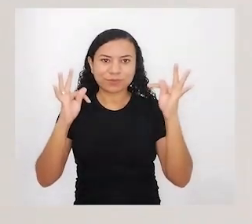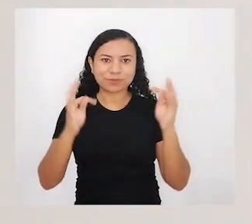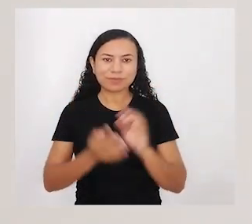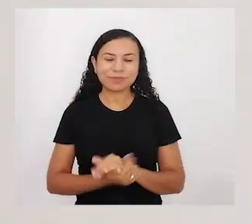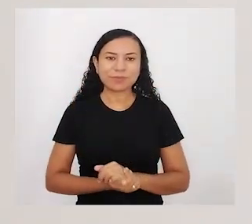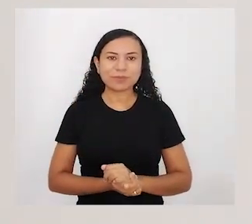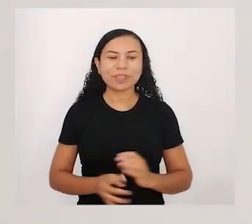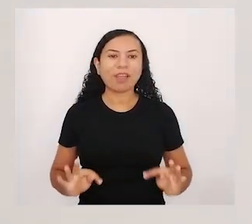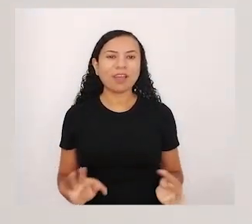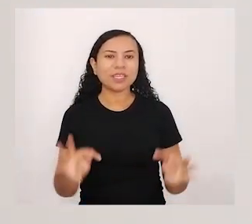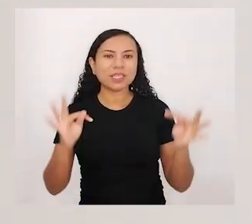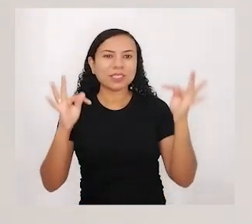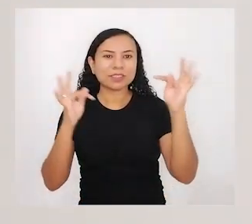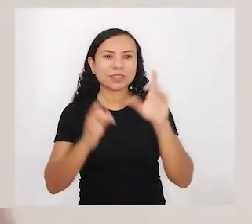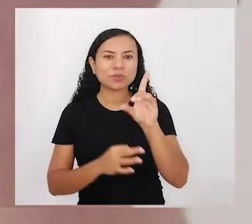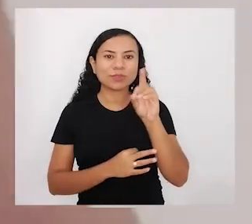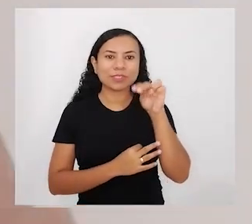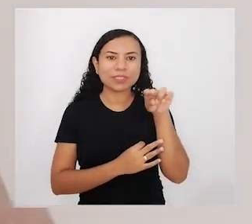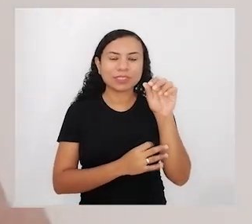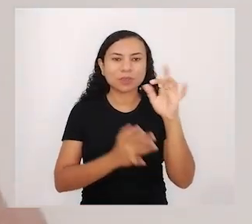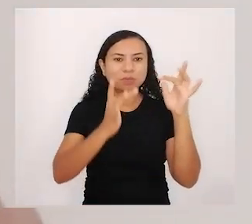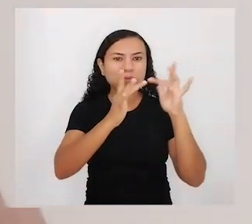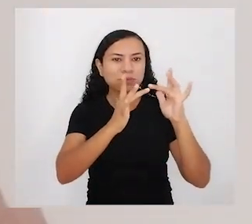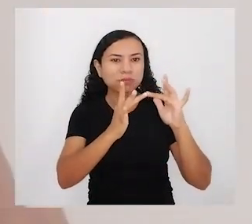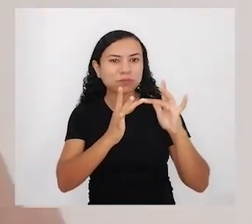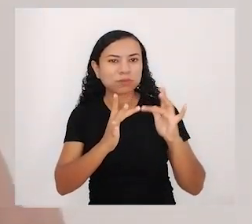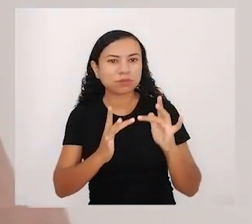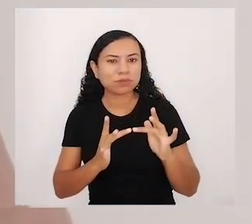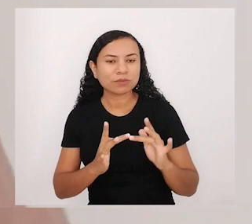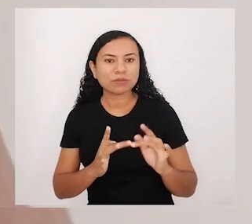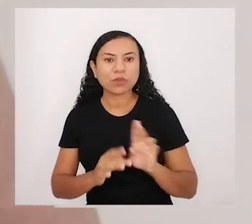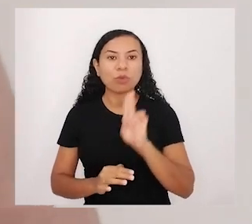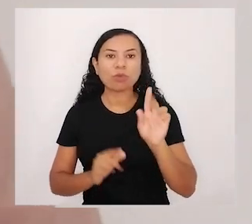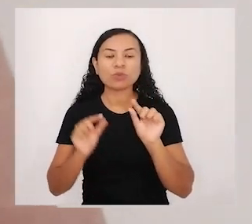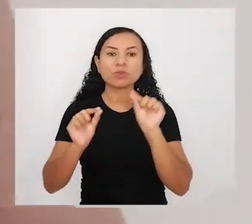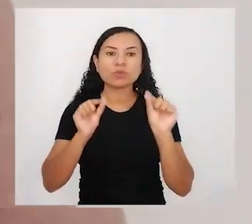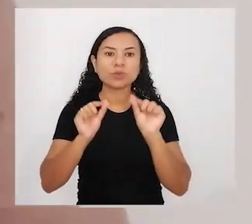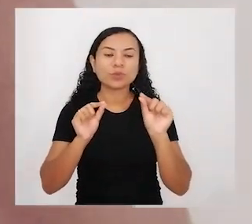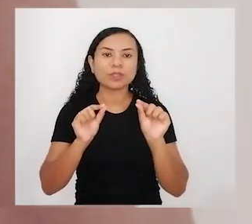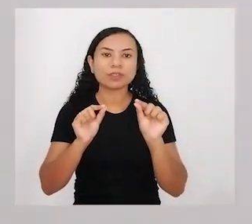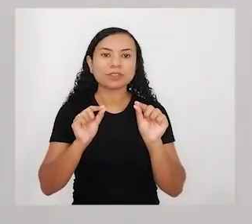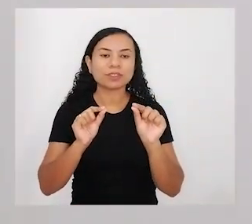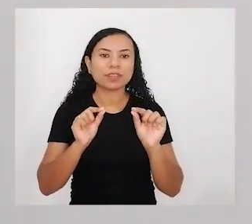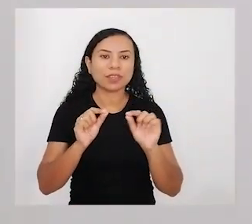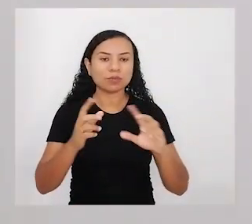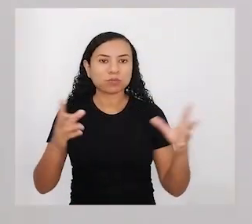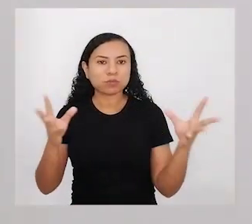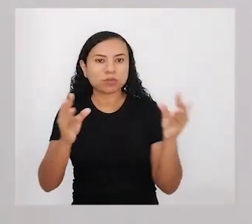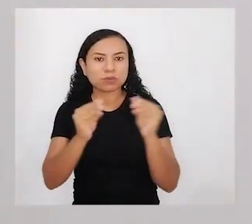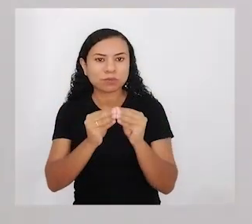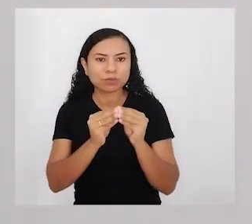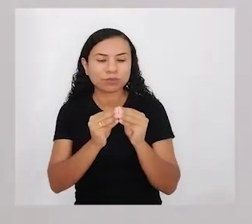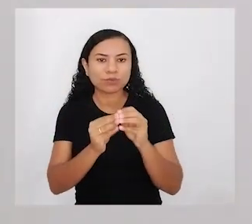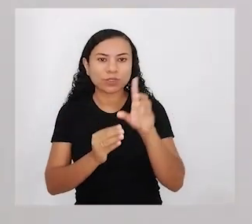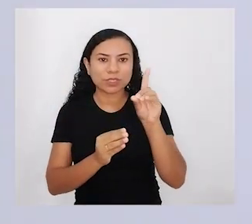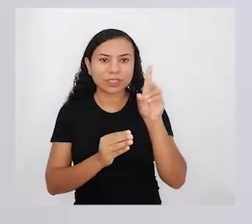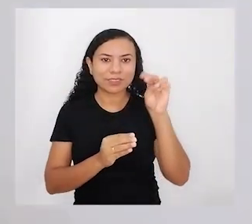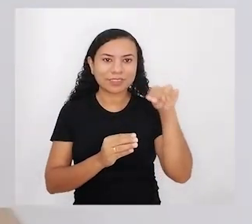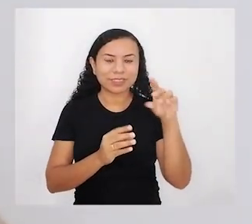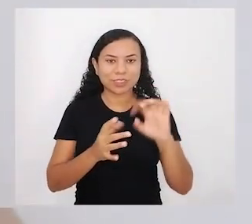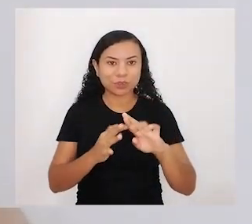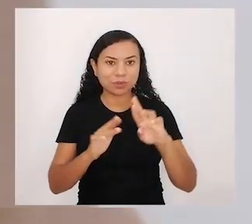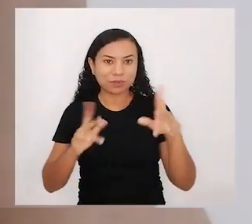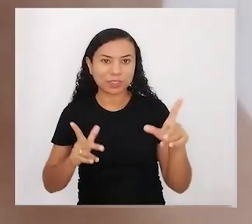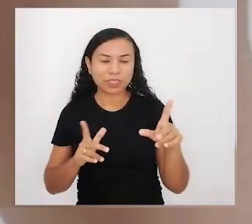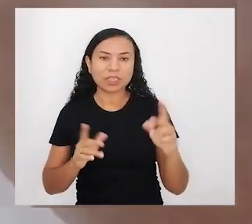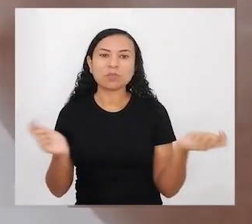A tecnologia do DNA recombinante compreende uma série de procedimentos para juntar fragmentos de DNA diferentes. Isso só é possível